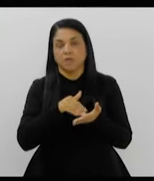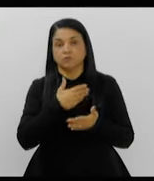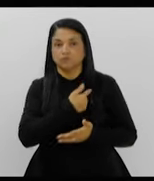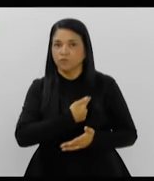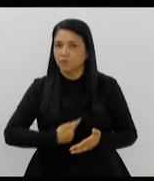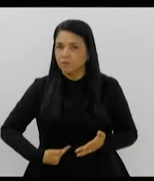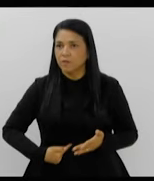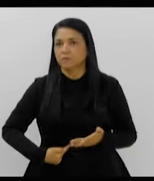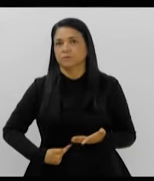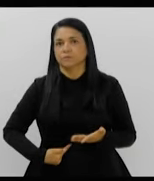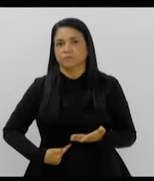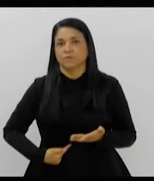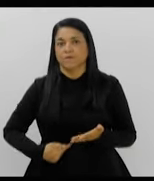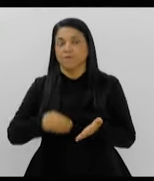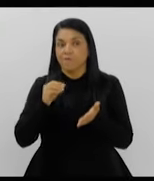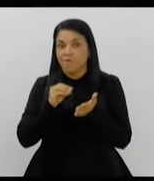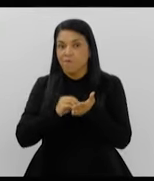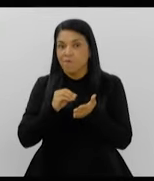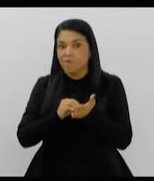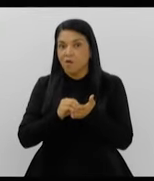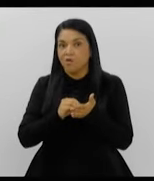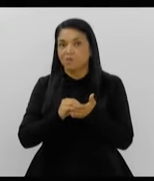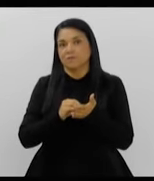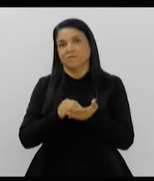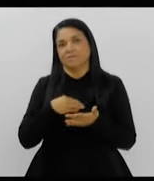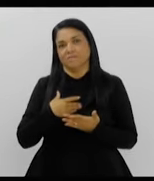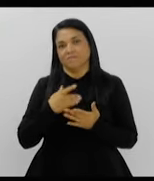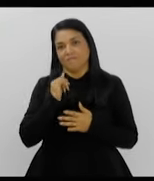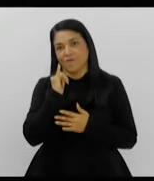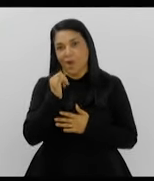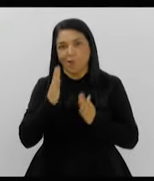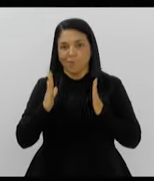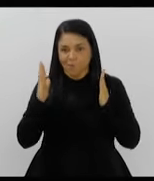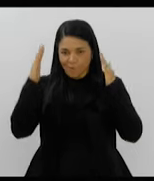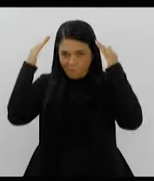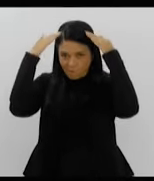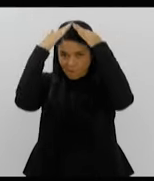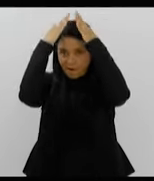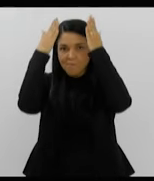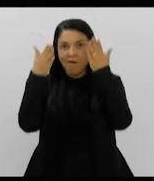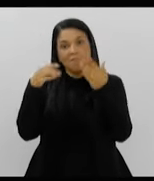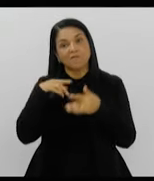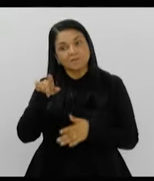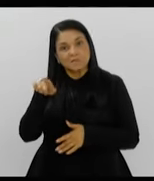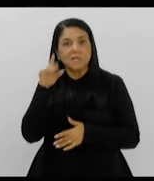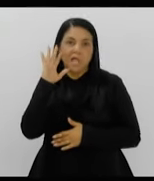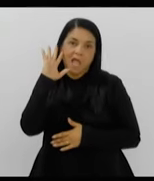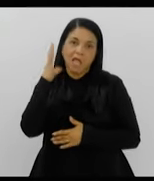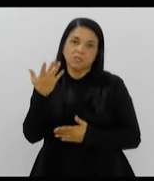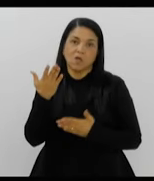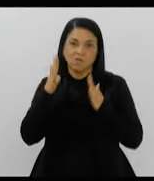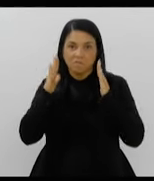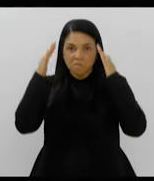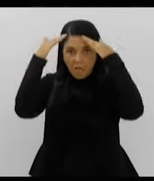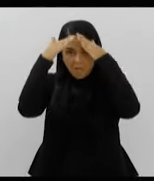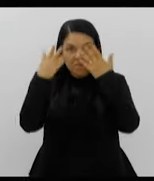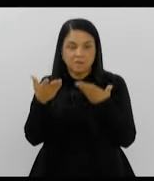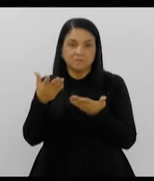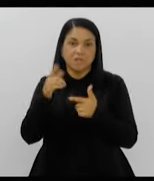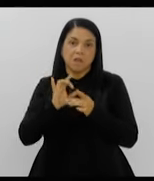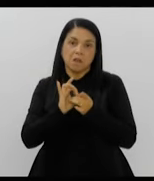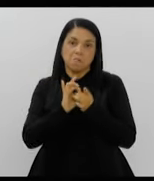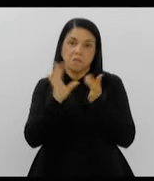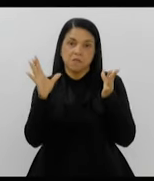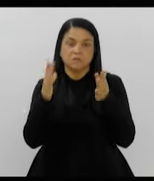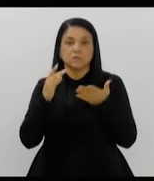governo. Não é, só falta falar com o Papa para poder ver se ele, então, resolve essa questão da